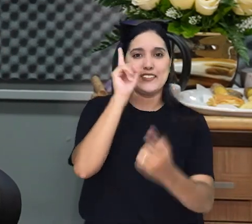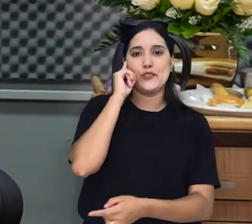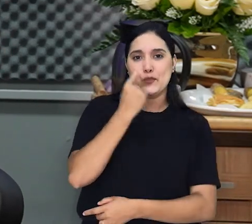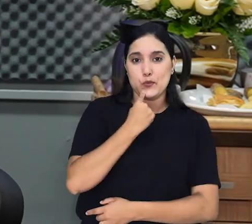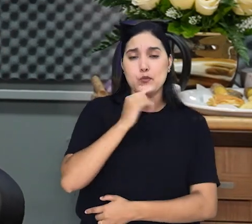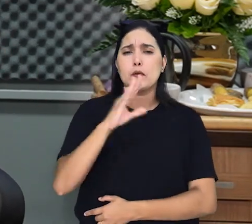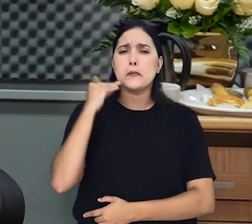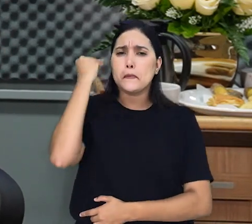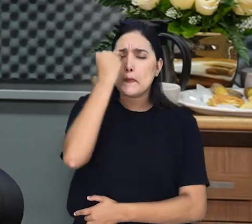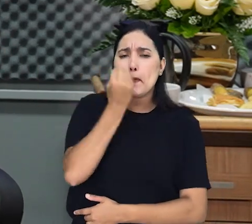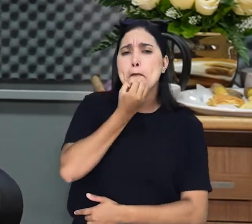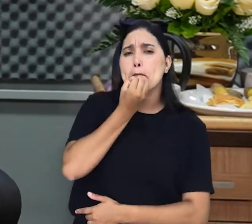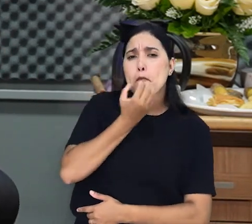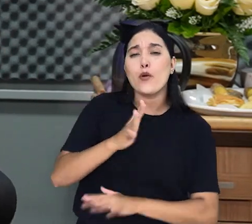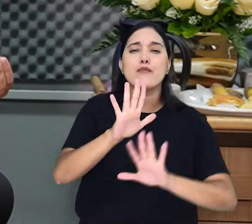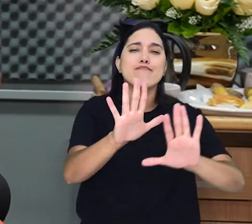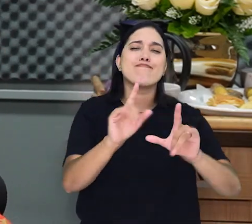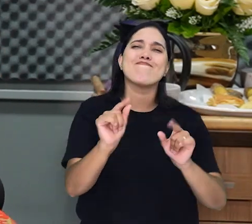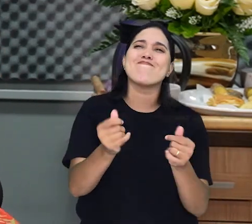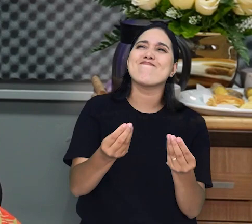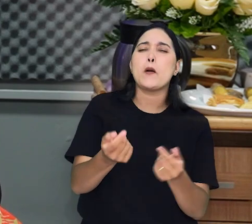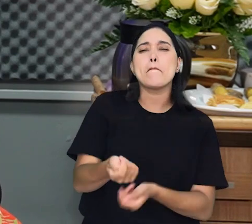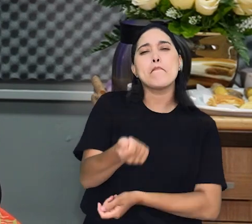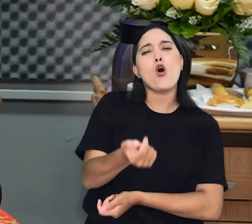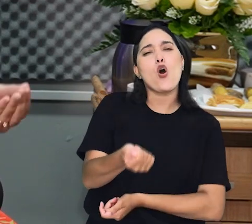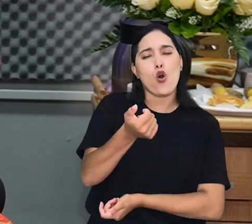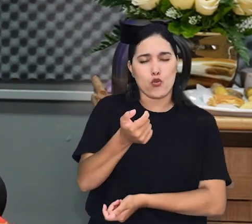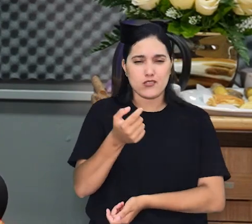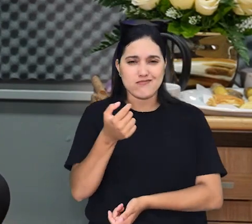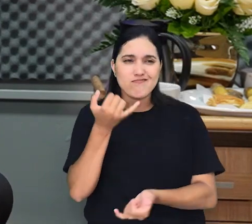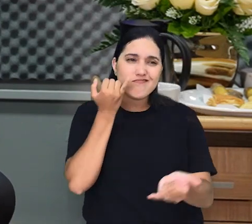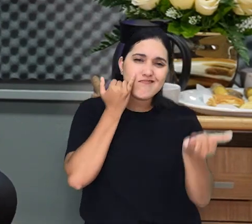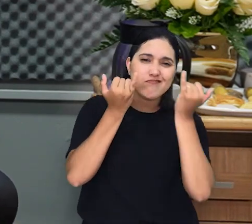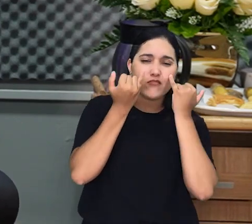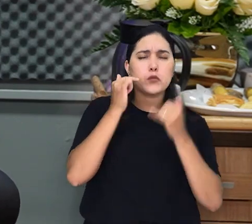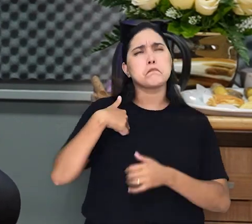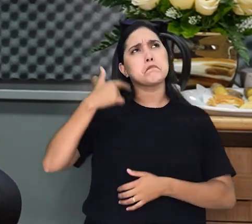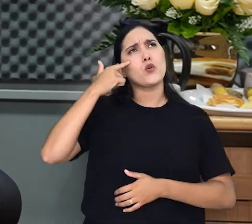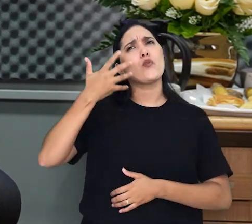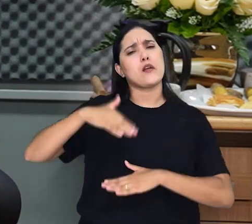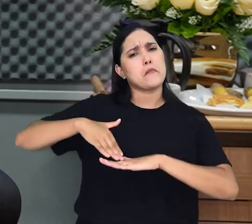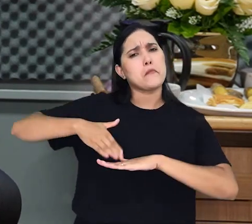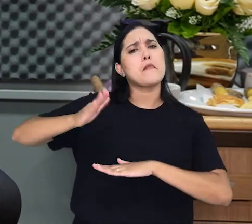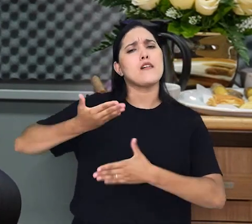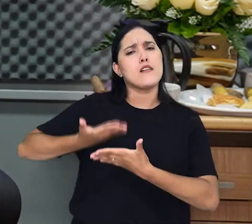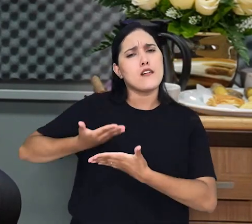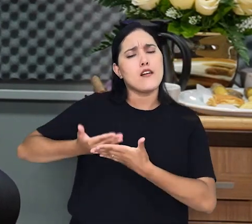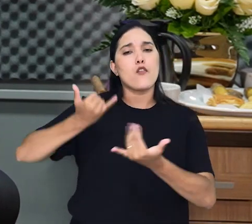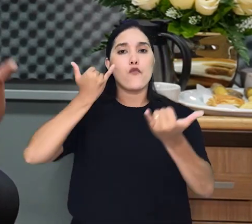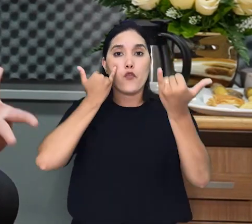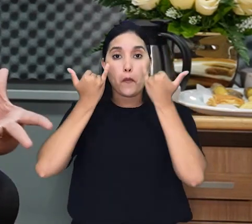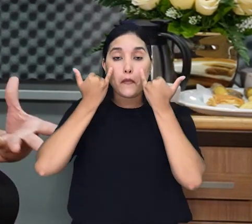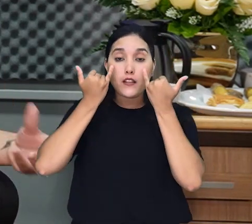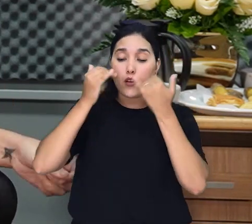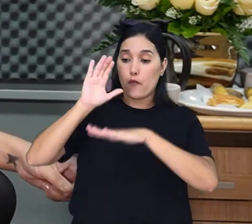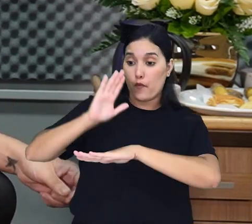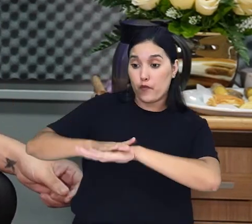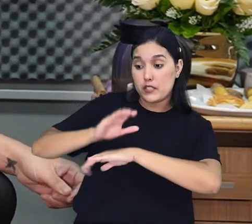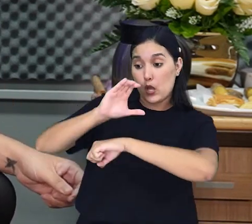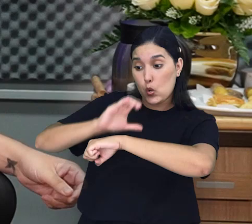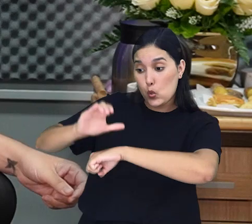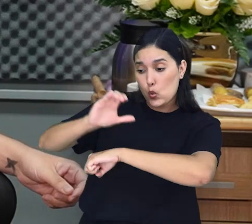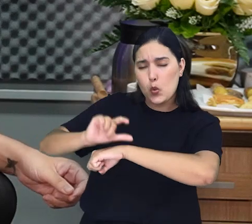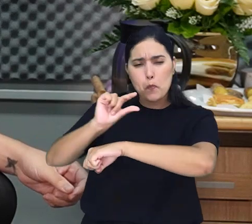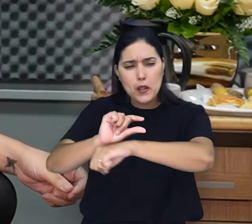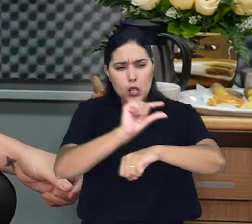menos pro surdo, né? E foi uma experiência muito boa, mas ainda era muito vago, era poucos, aí eu falei, nossa, eu quero ir adiante.